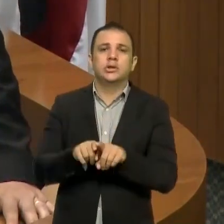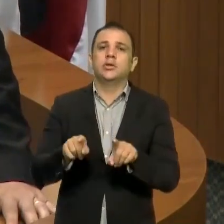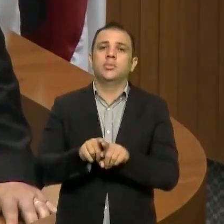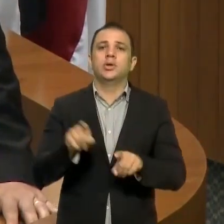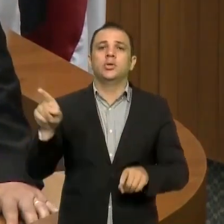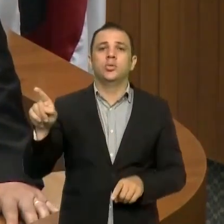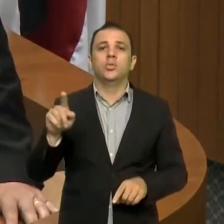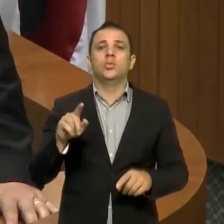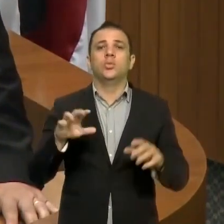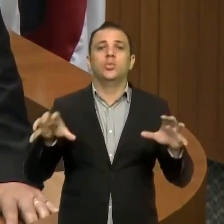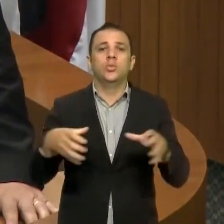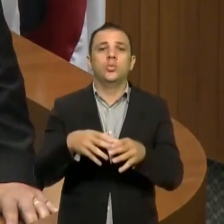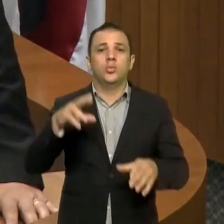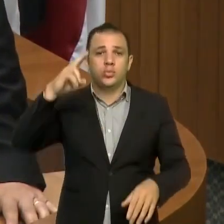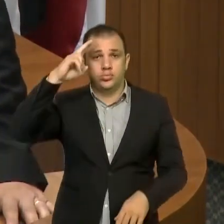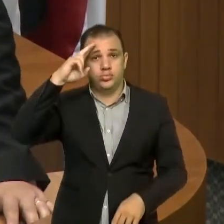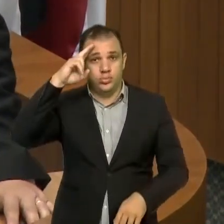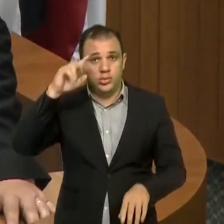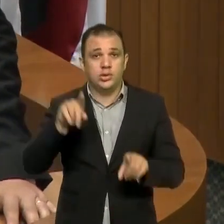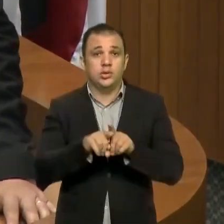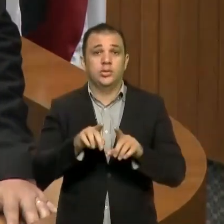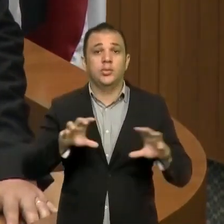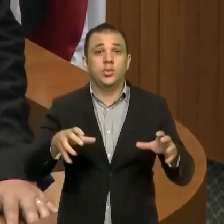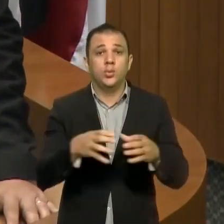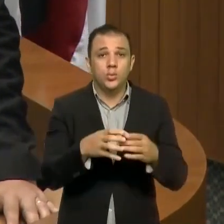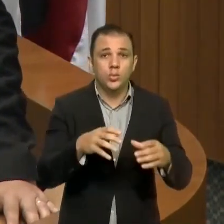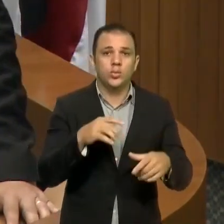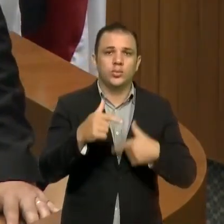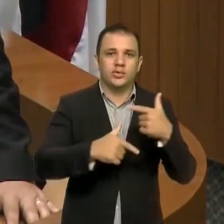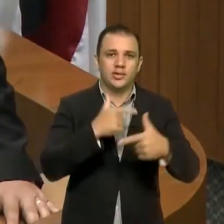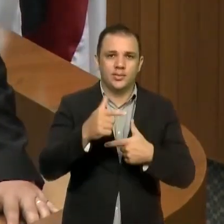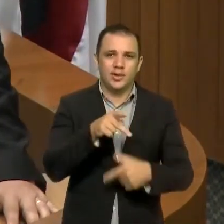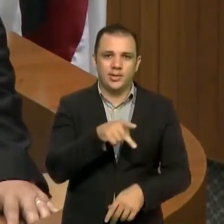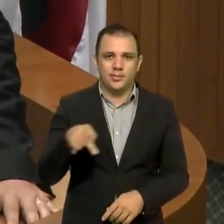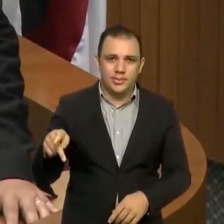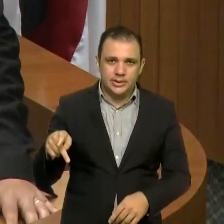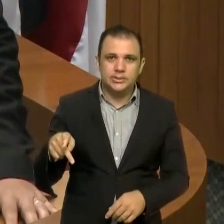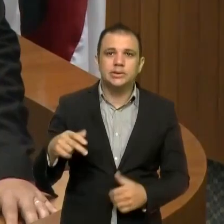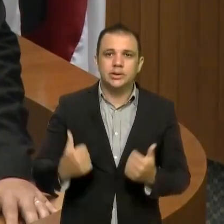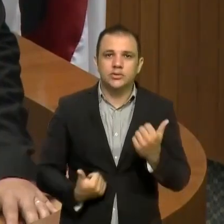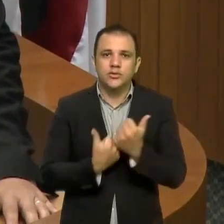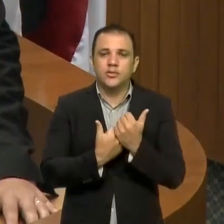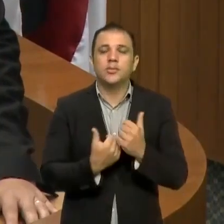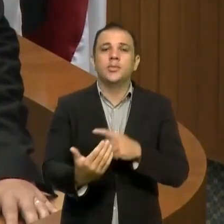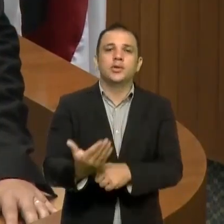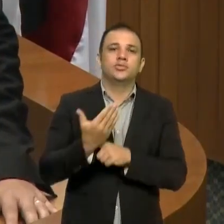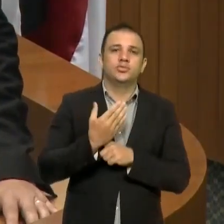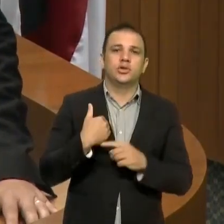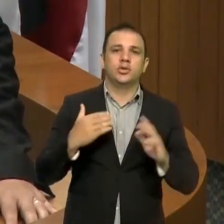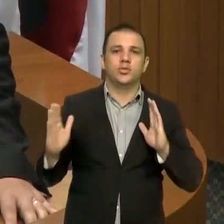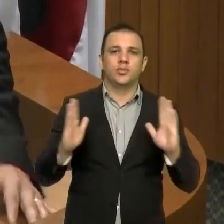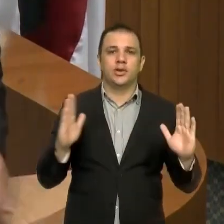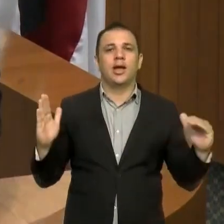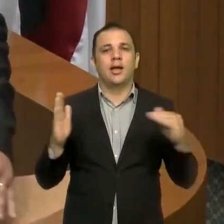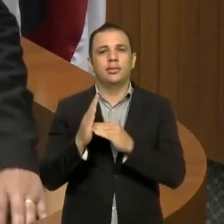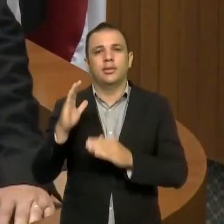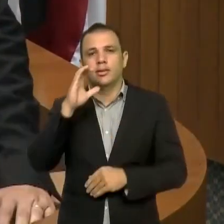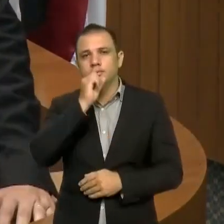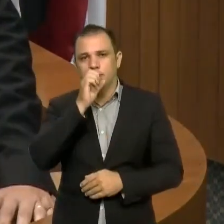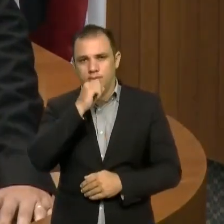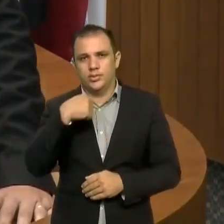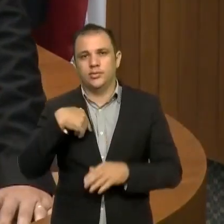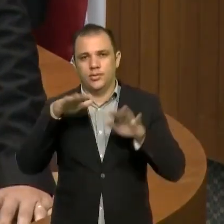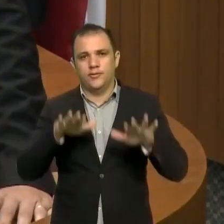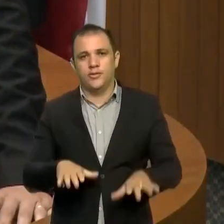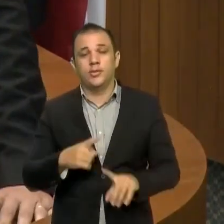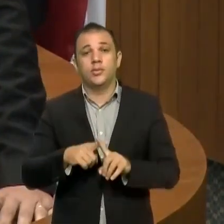os diretores e os servidores da presidência que me auxiliaram nesse período de interinidade que permanecerá até o sábado, quando está previsto